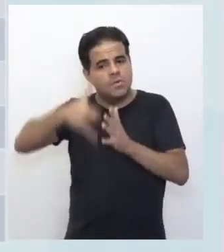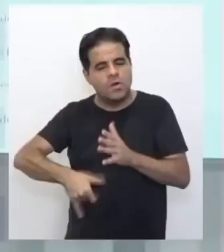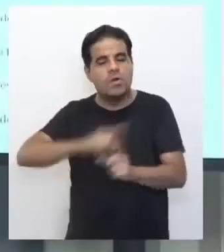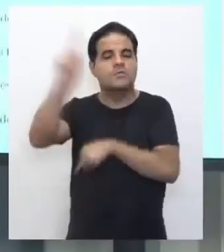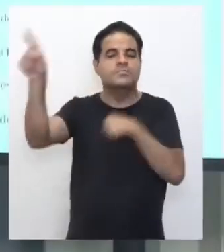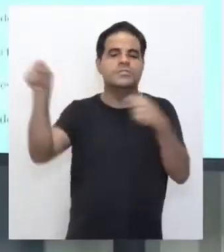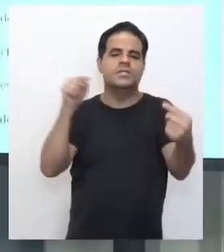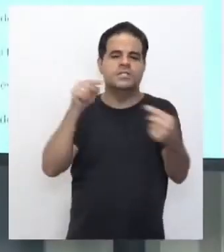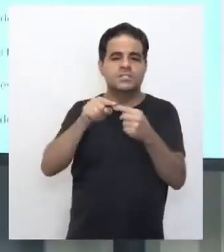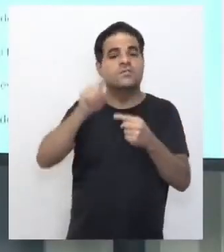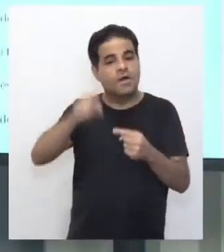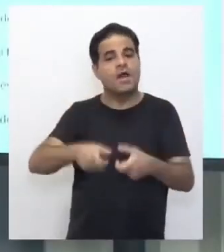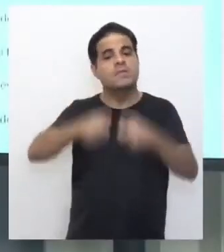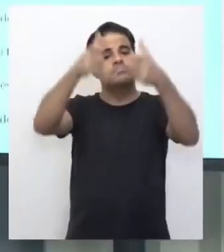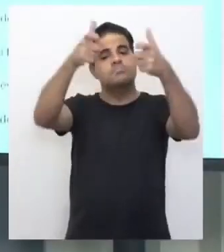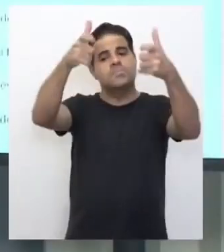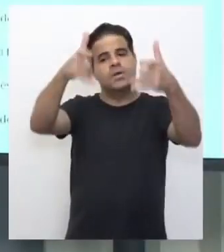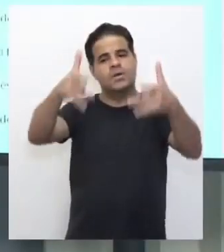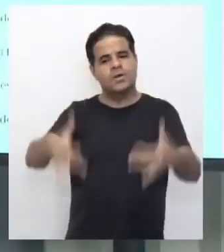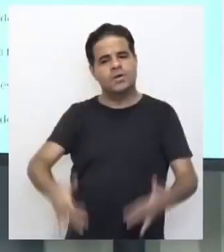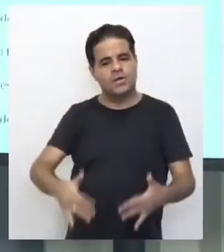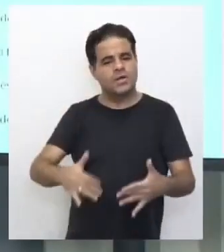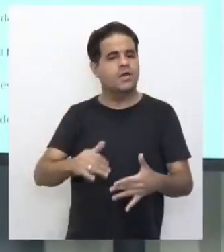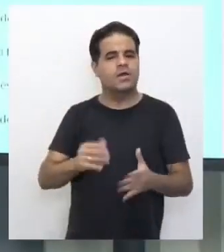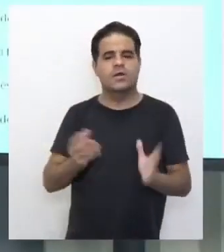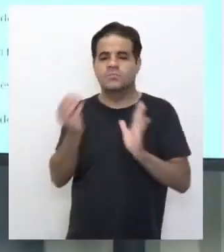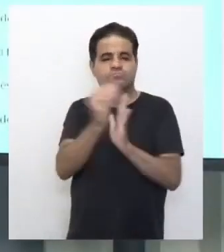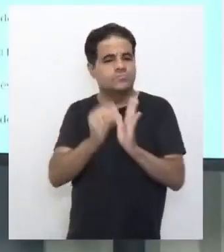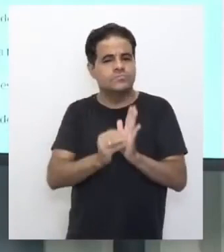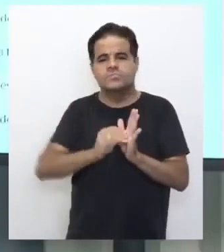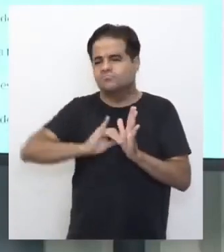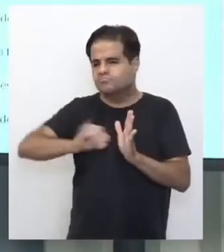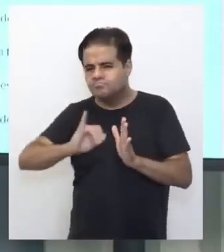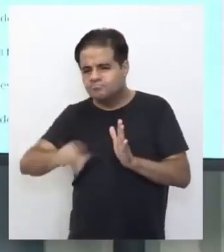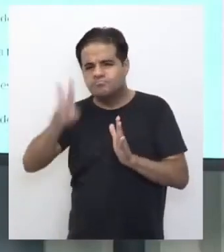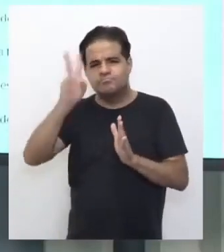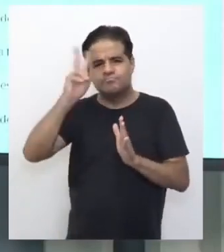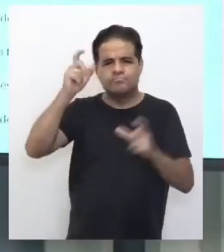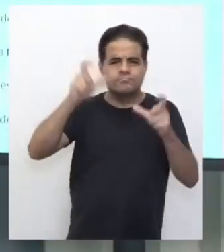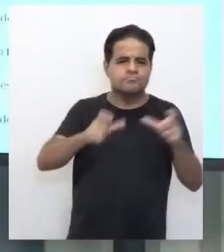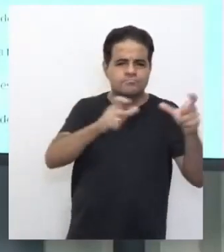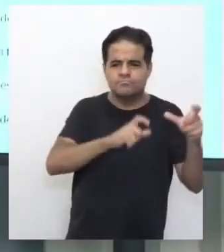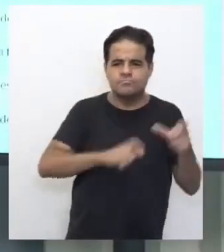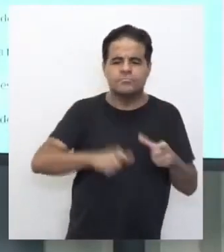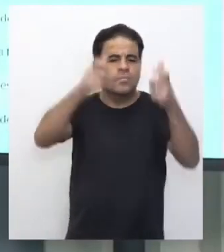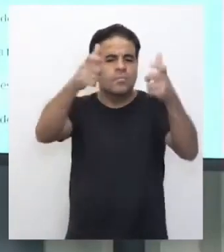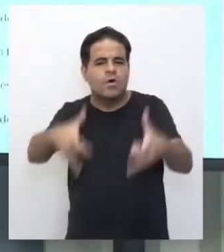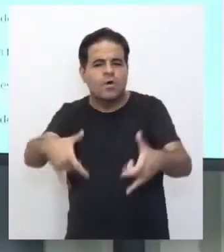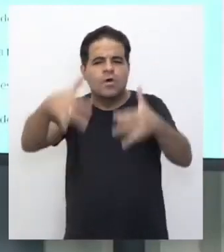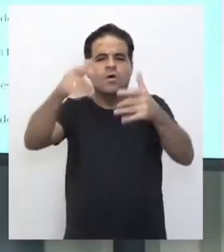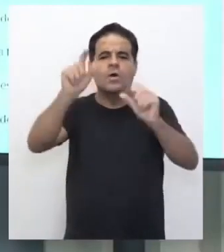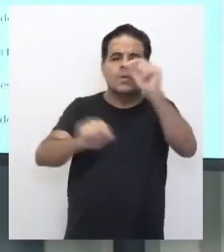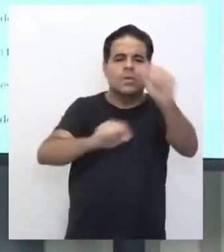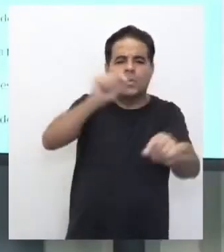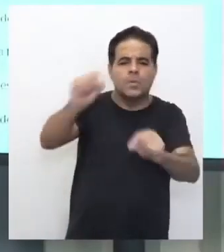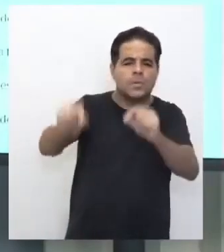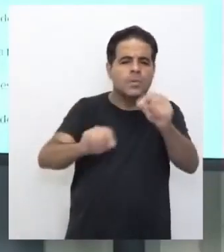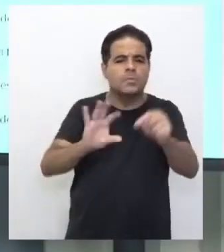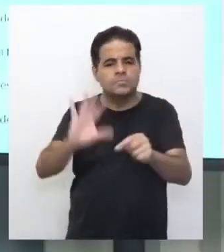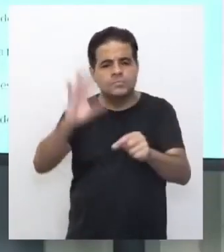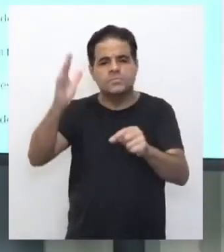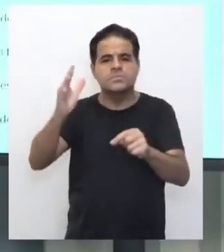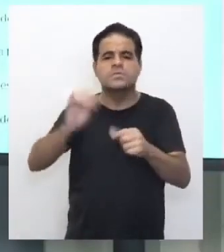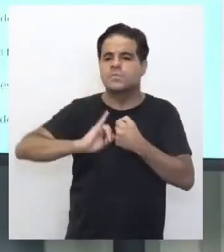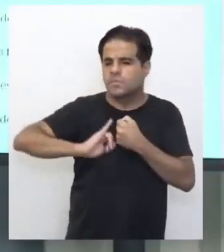objetivo maior é descrever, né? Não vai contar muita história, vai ficar descrevendo o local, descrevendo as pessoas, descrevendo a situação. Então,